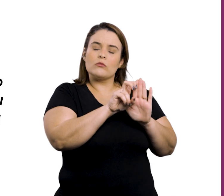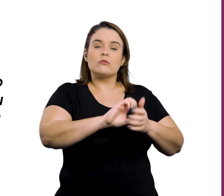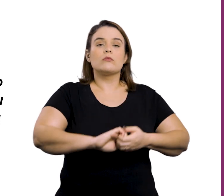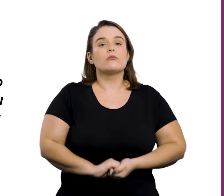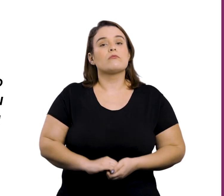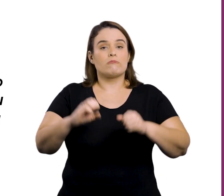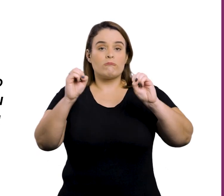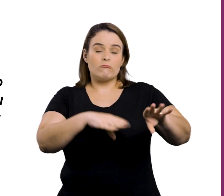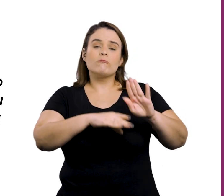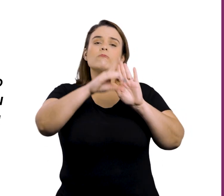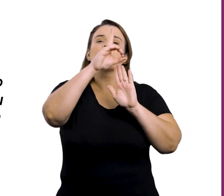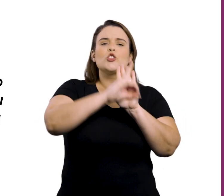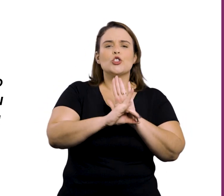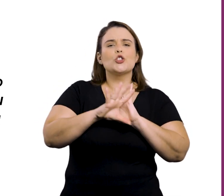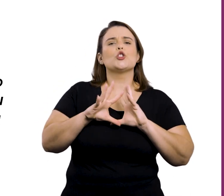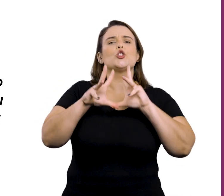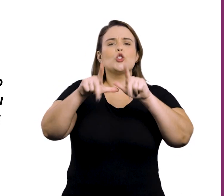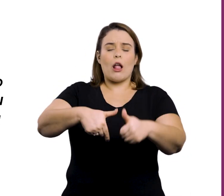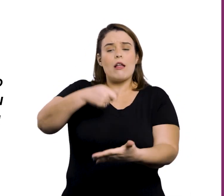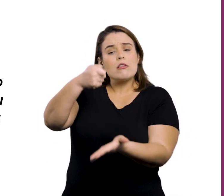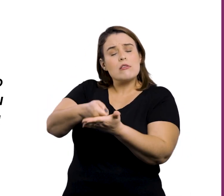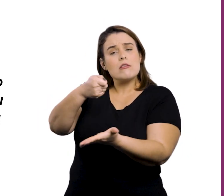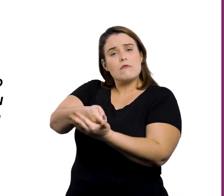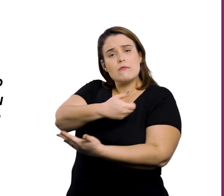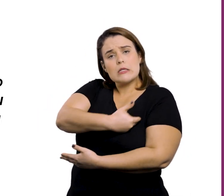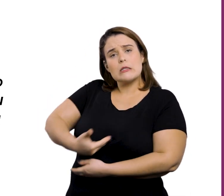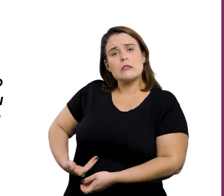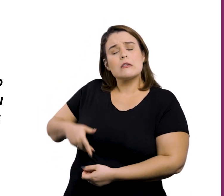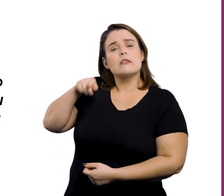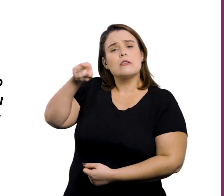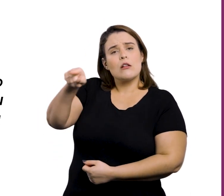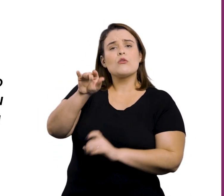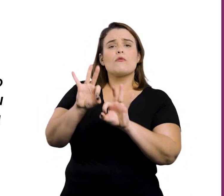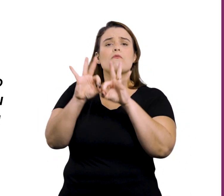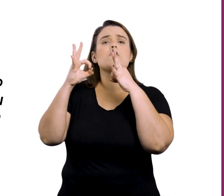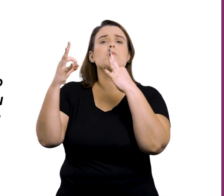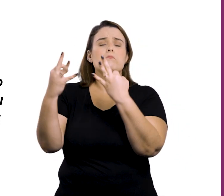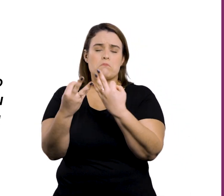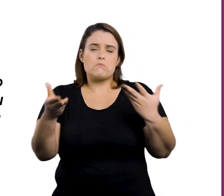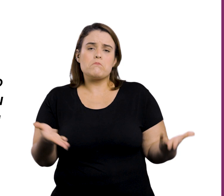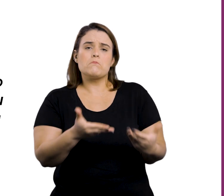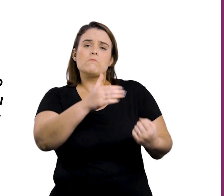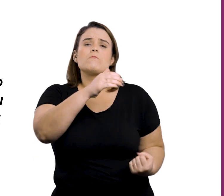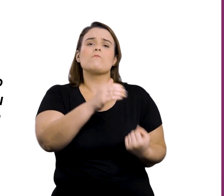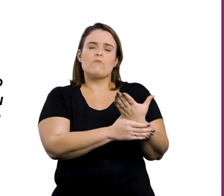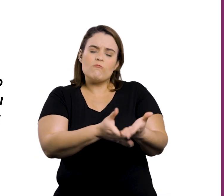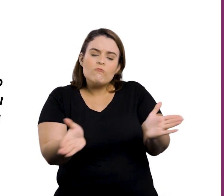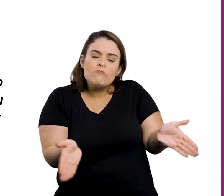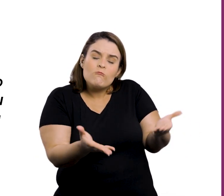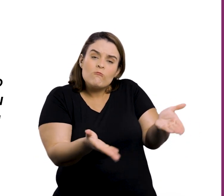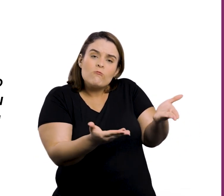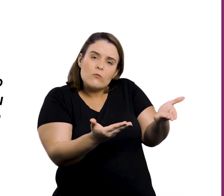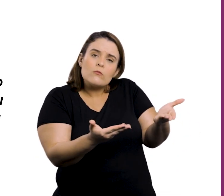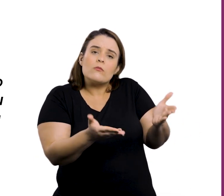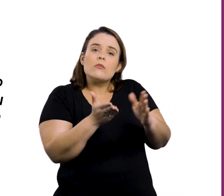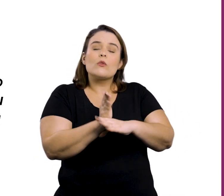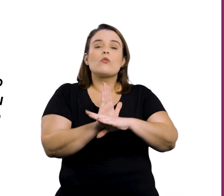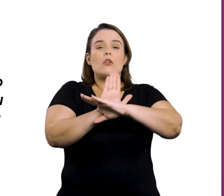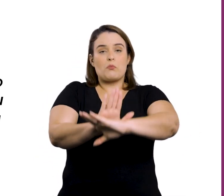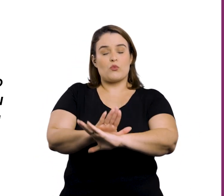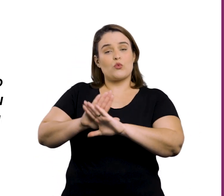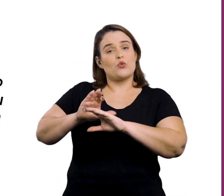artigo 205. A educação, direito de todos e dever do Estado e da família, será promovida